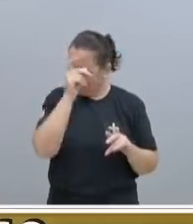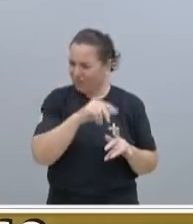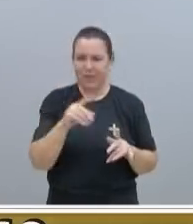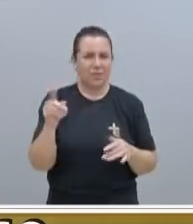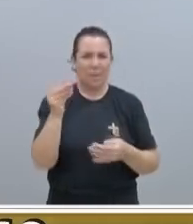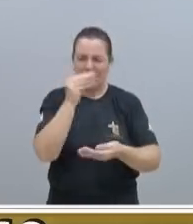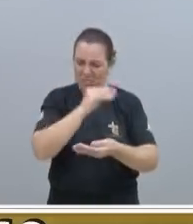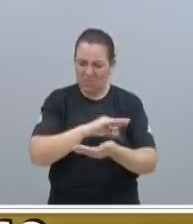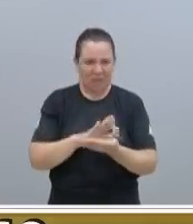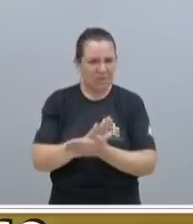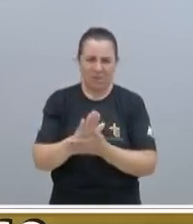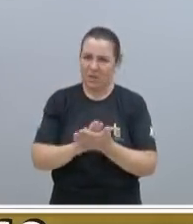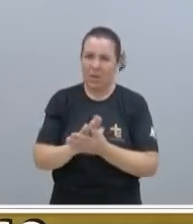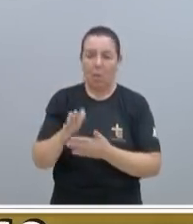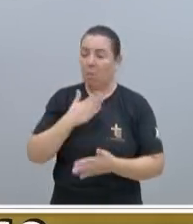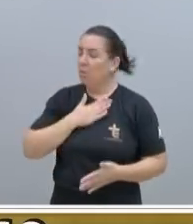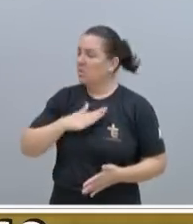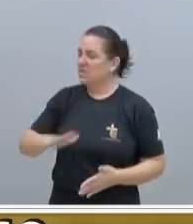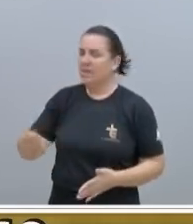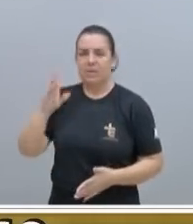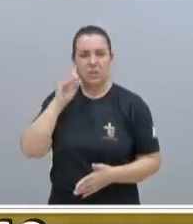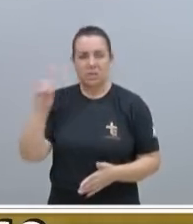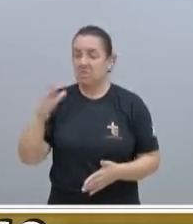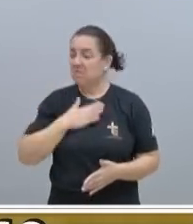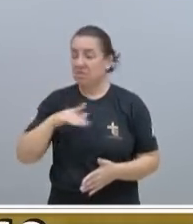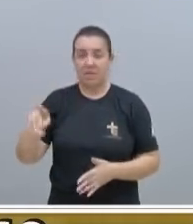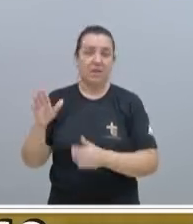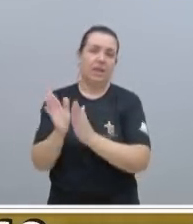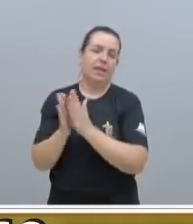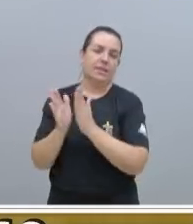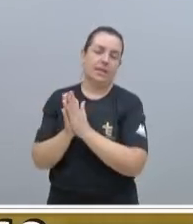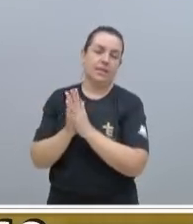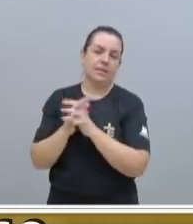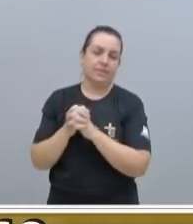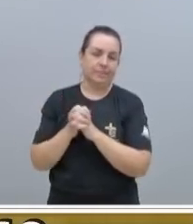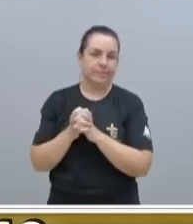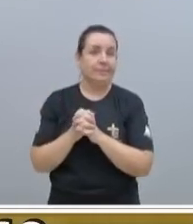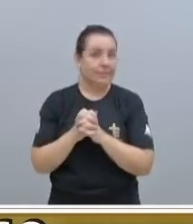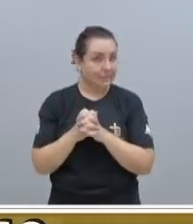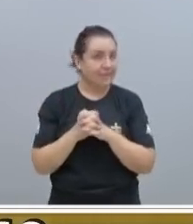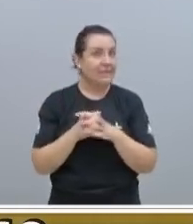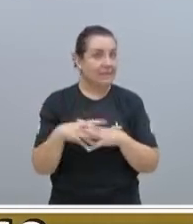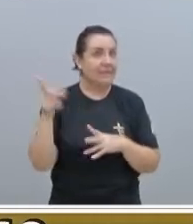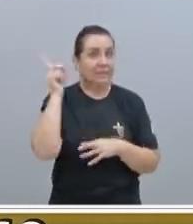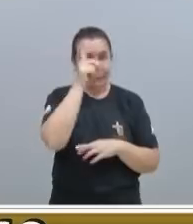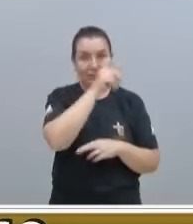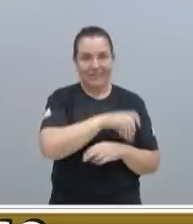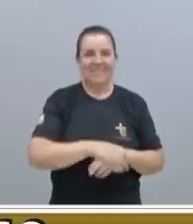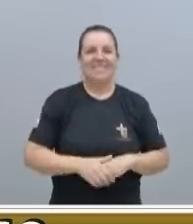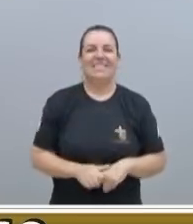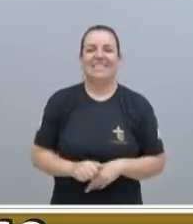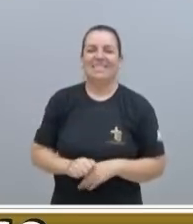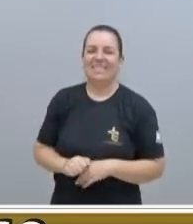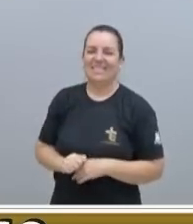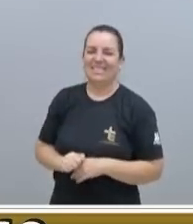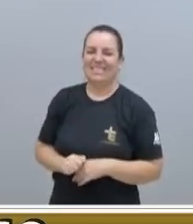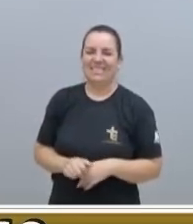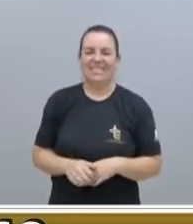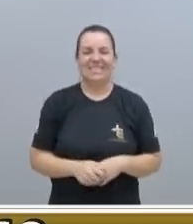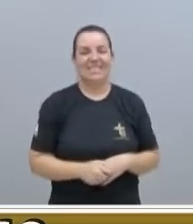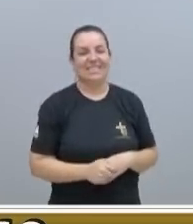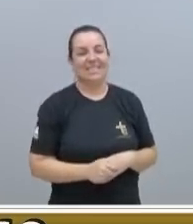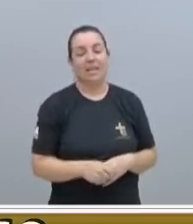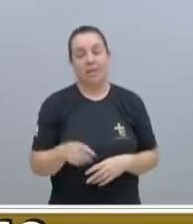gostava de deus e não gostava que ela realizasse beiba capricho esse